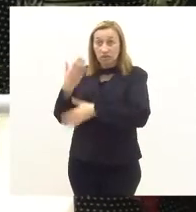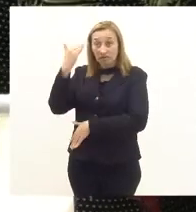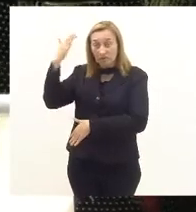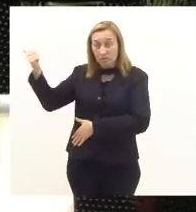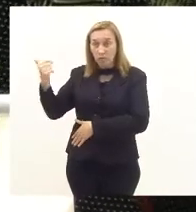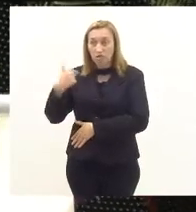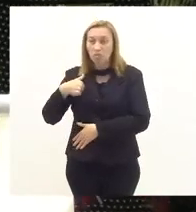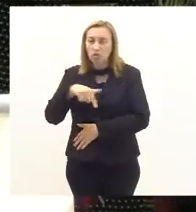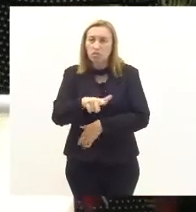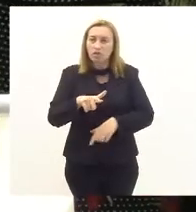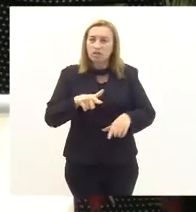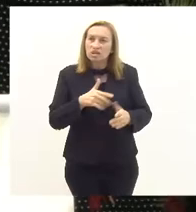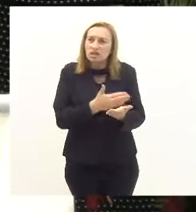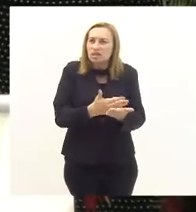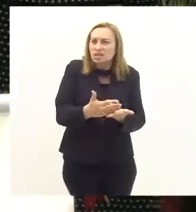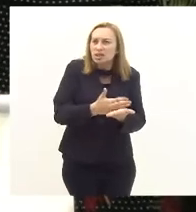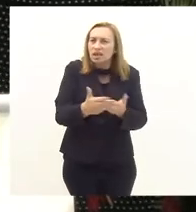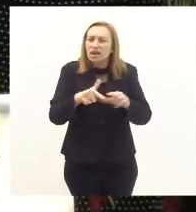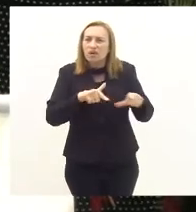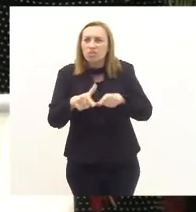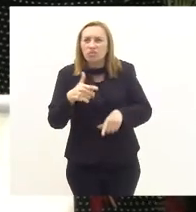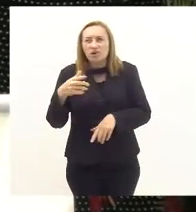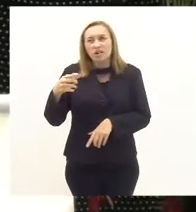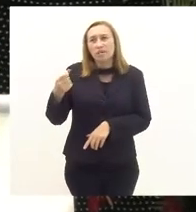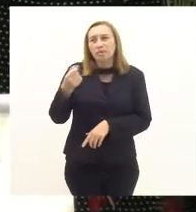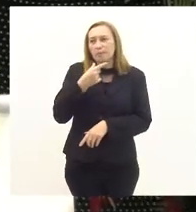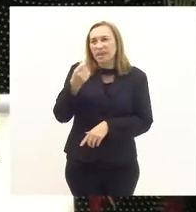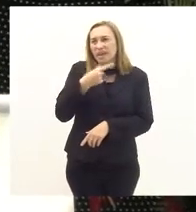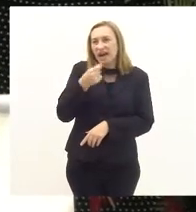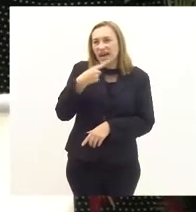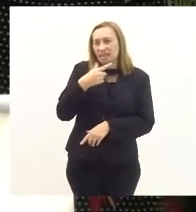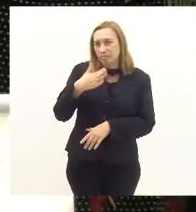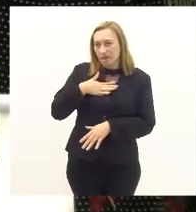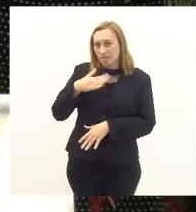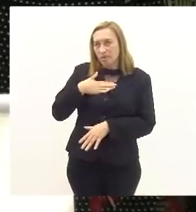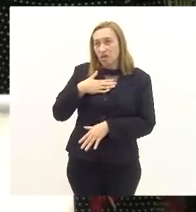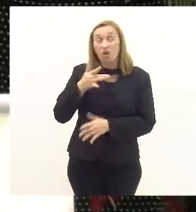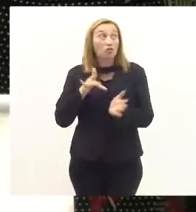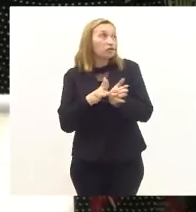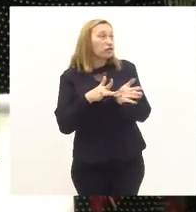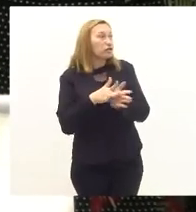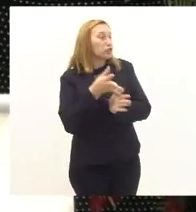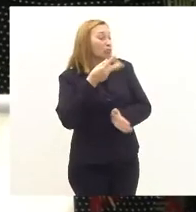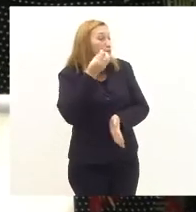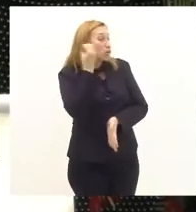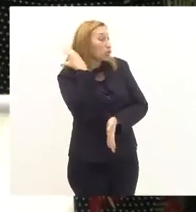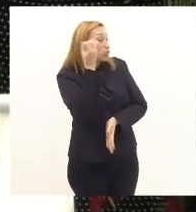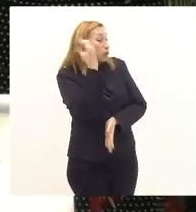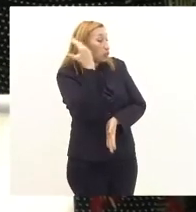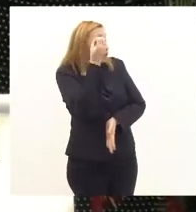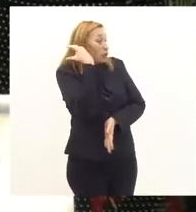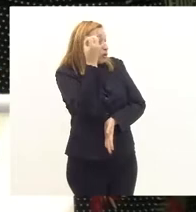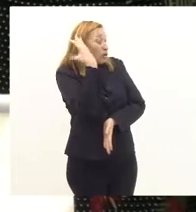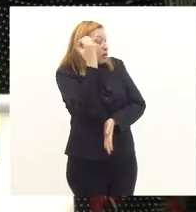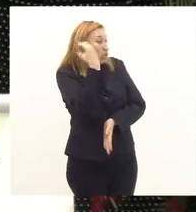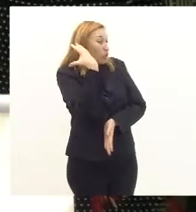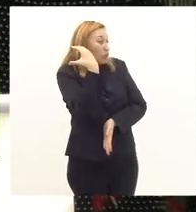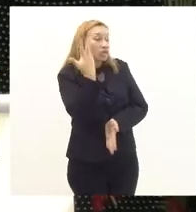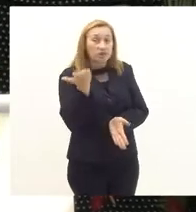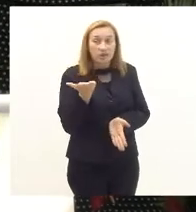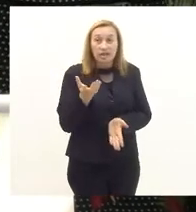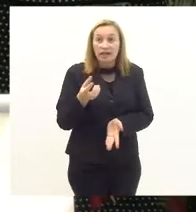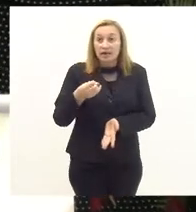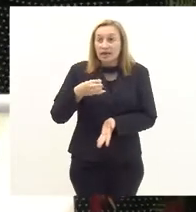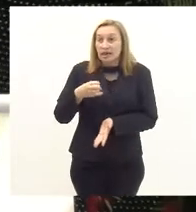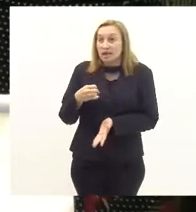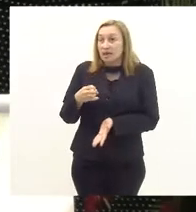e comecei a ouvir piadas homofóbicas no ambiente de trabalho e fingia que eu não estava escutando, porque se eu denunciasse, a gente